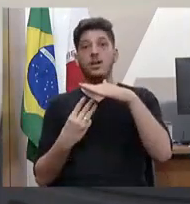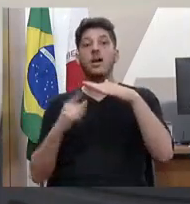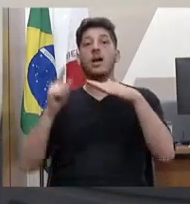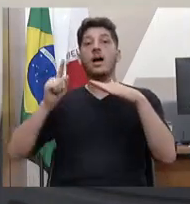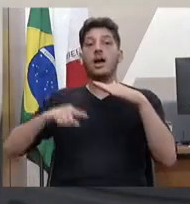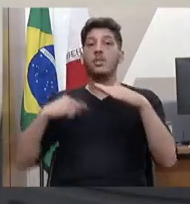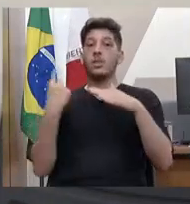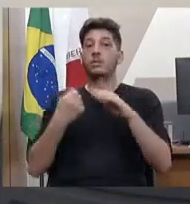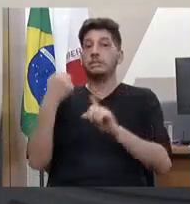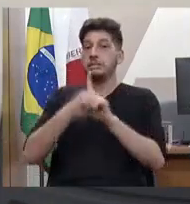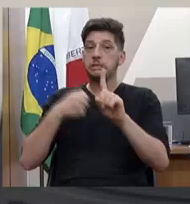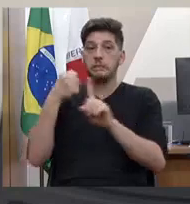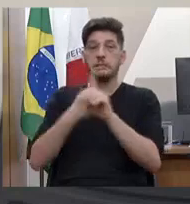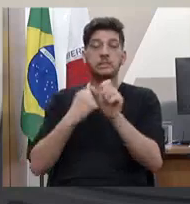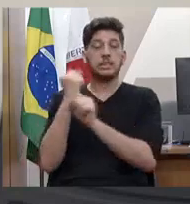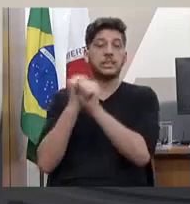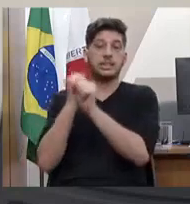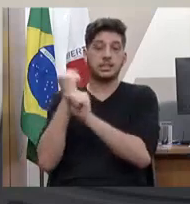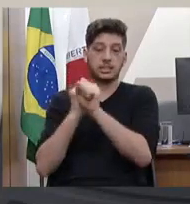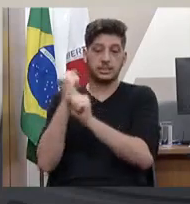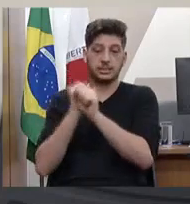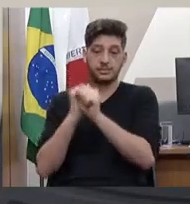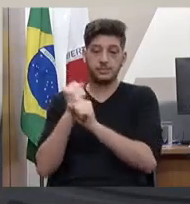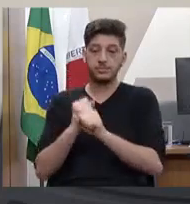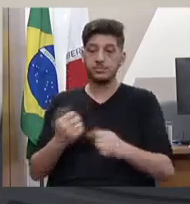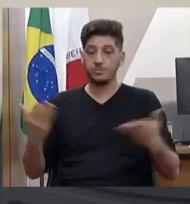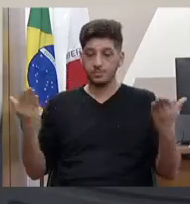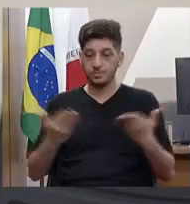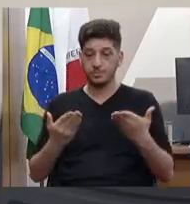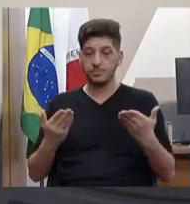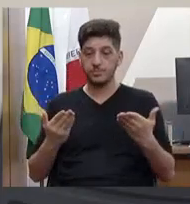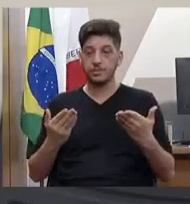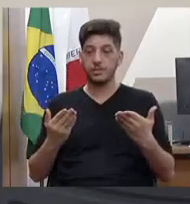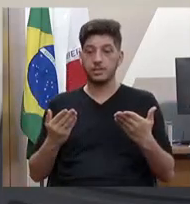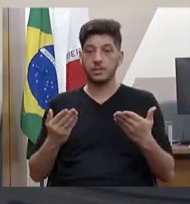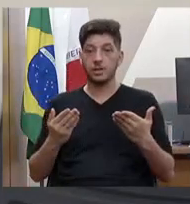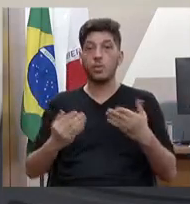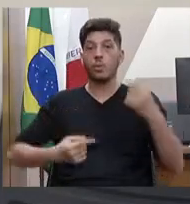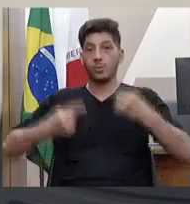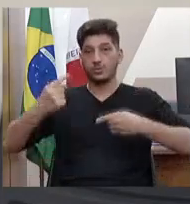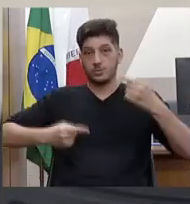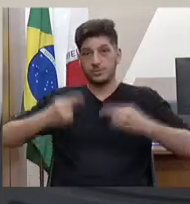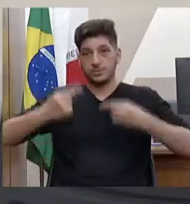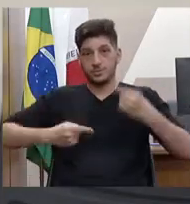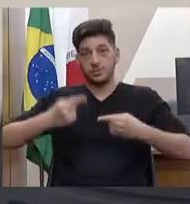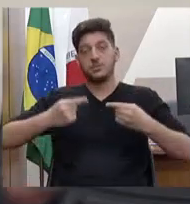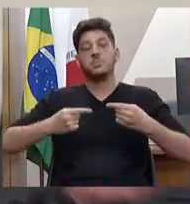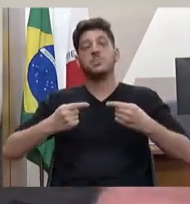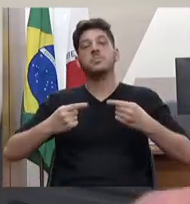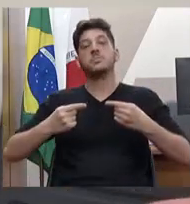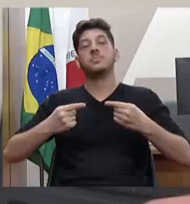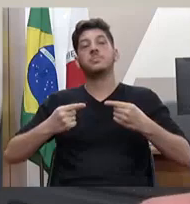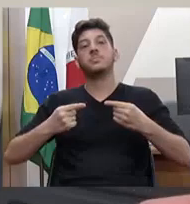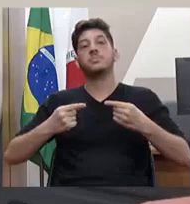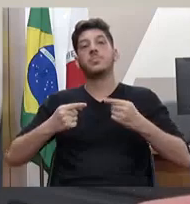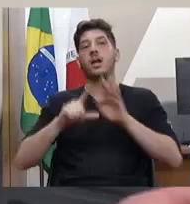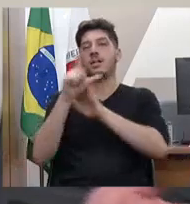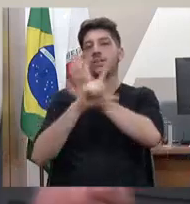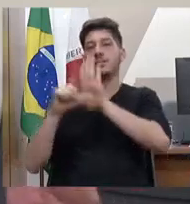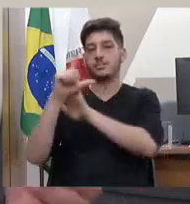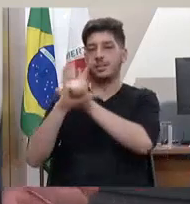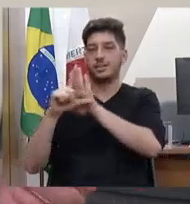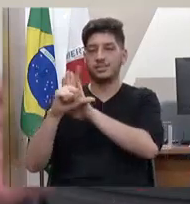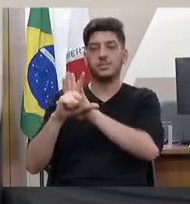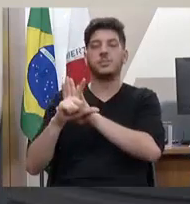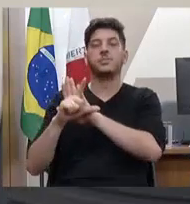gente já combate há muito tempo né e agora com a chegada da discussão da legislação né